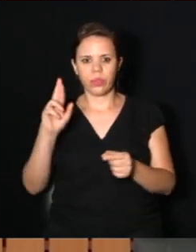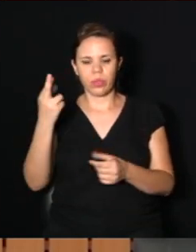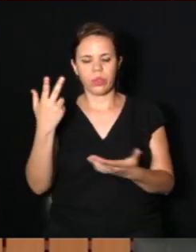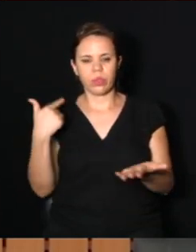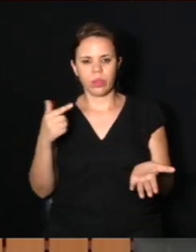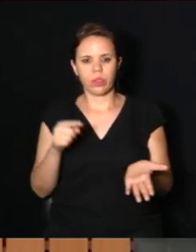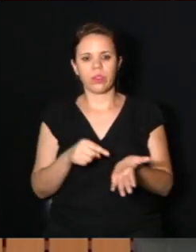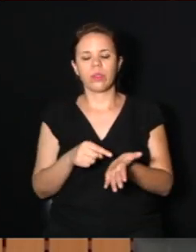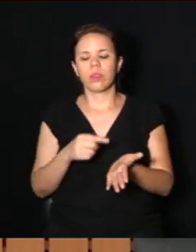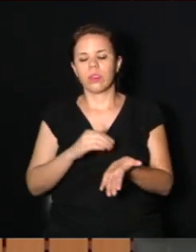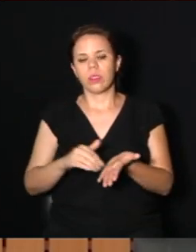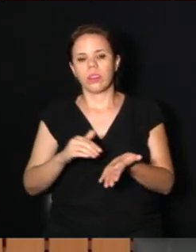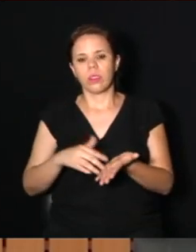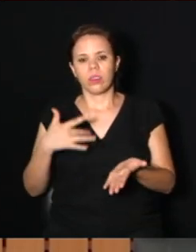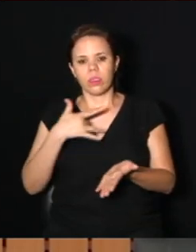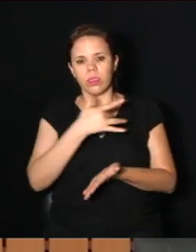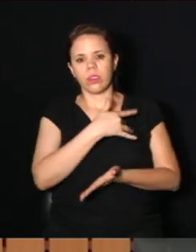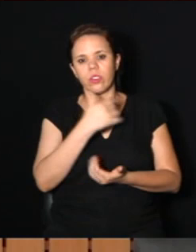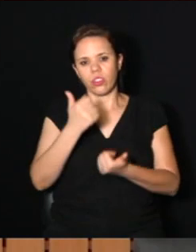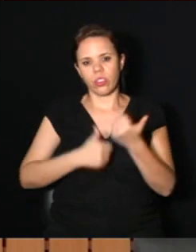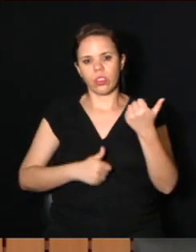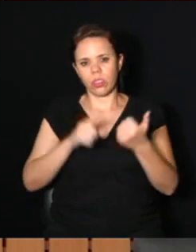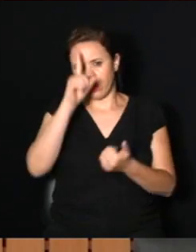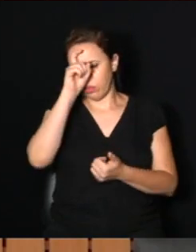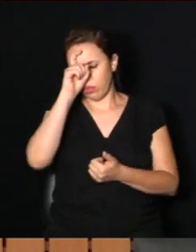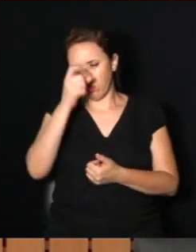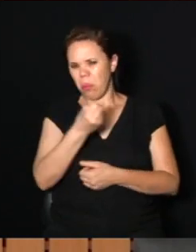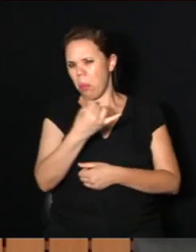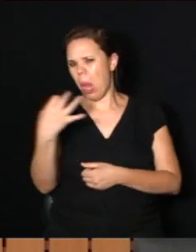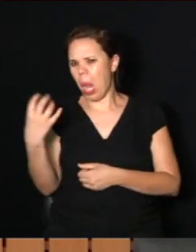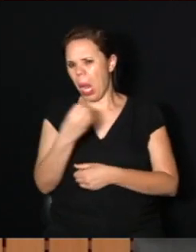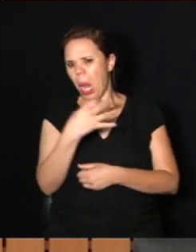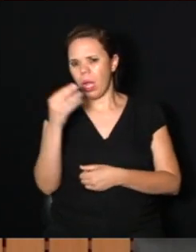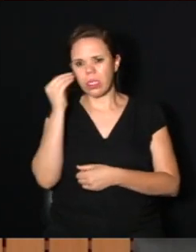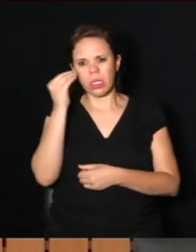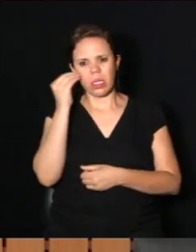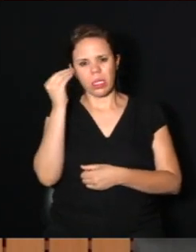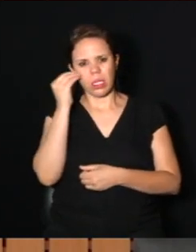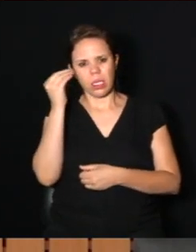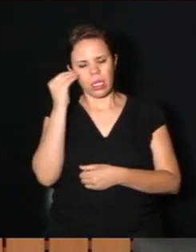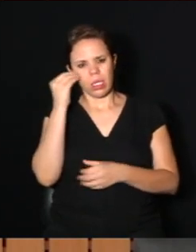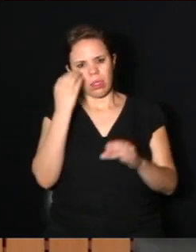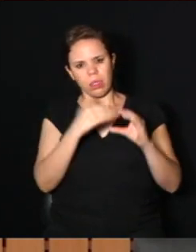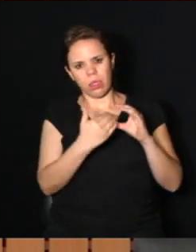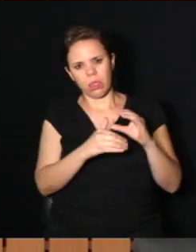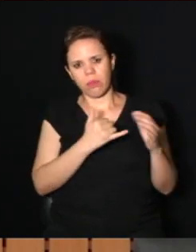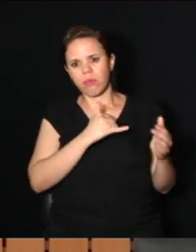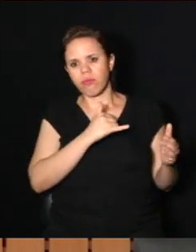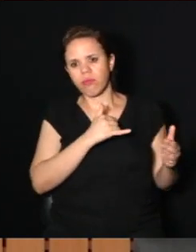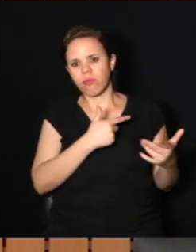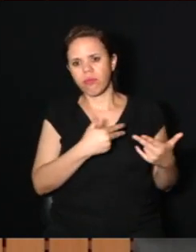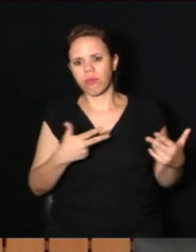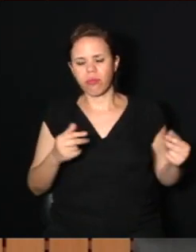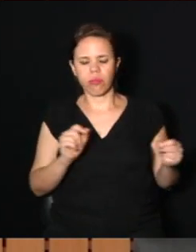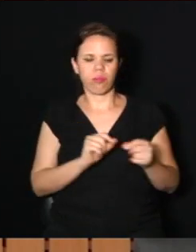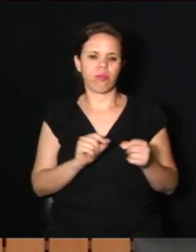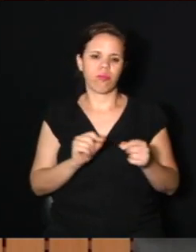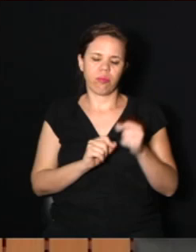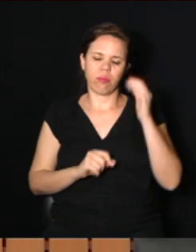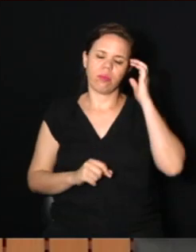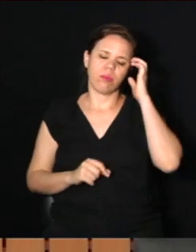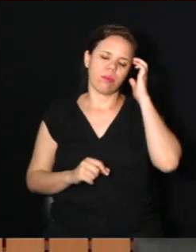notificou a Secretaria de Saúde, a direção do Hospital Mário Gatti, por inúmeras formas, né, envios de correspondência eletrônica, de